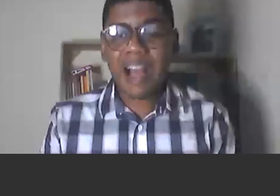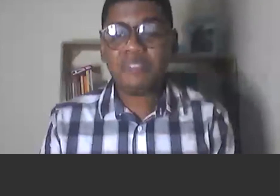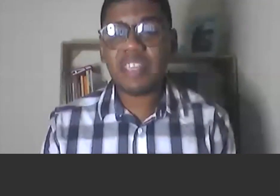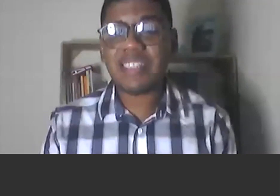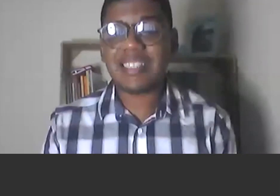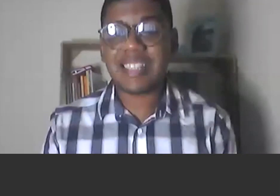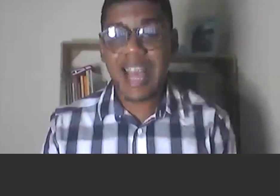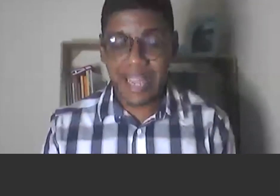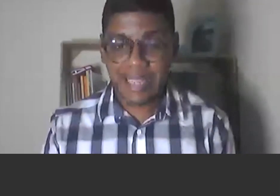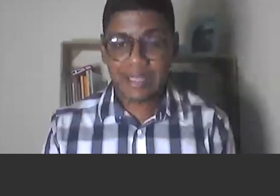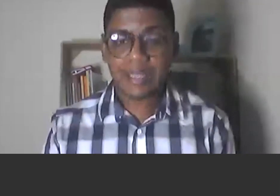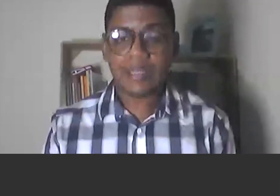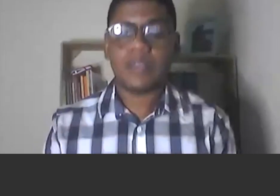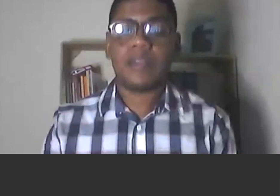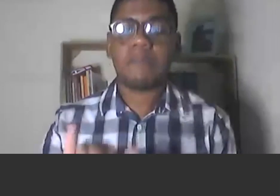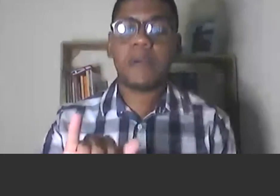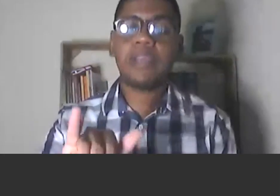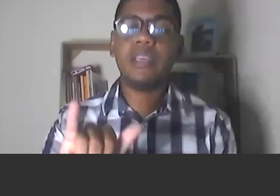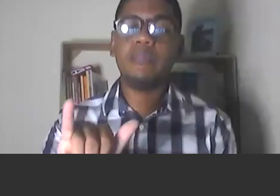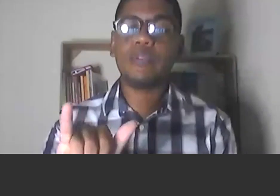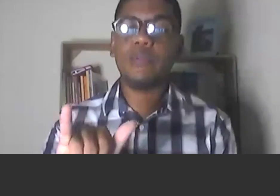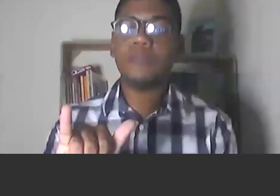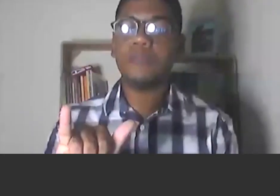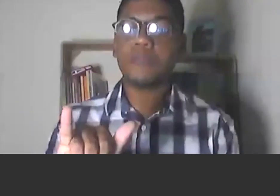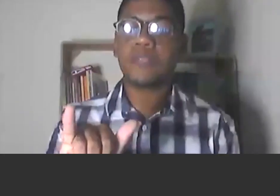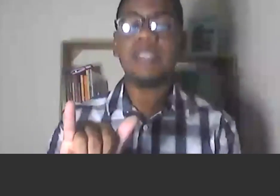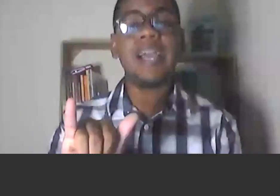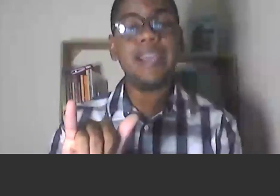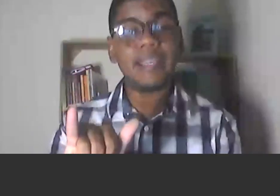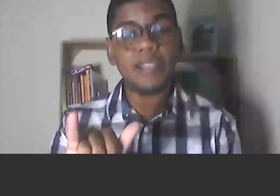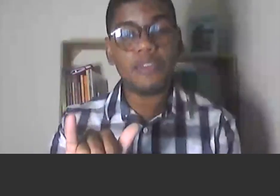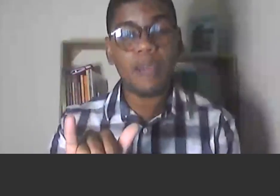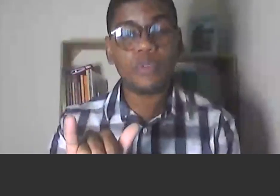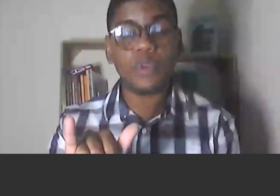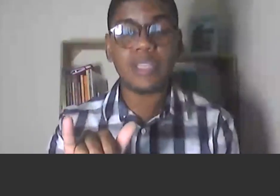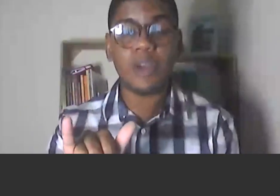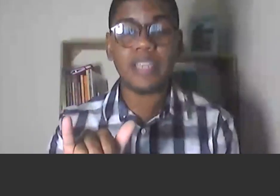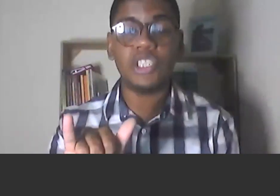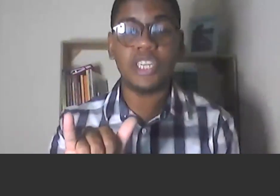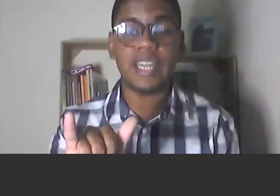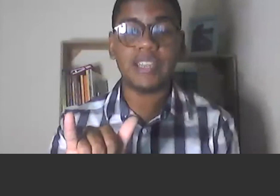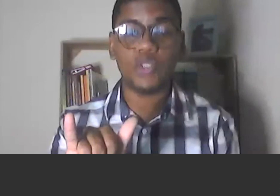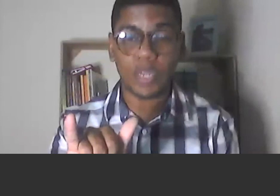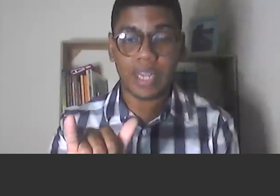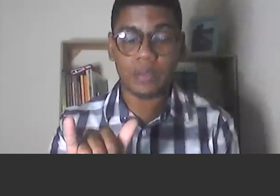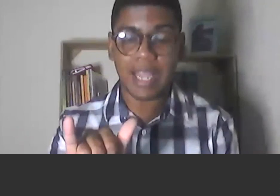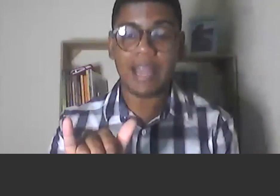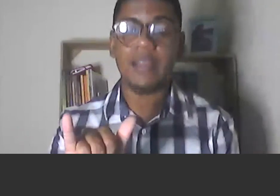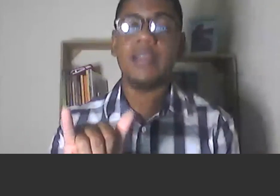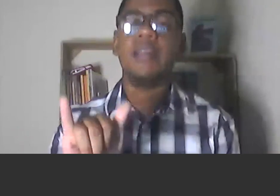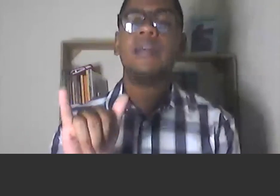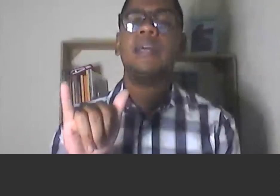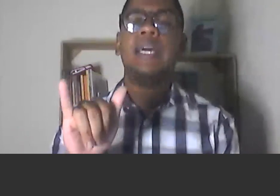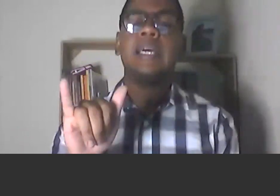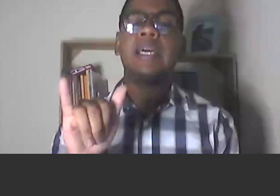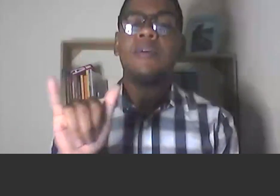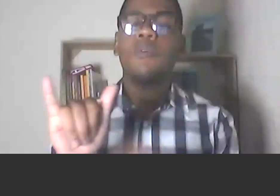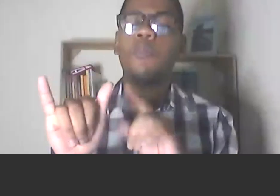Verbo avisar. Mão em Y. E aí esse é um verbo totalmente direcional,